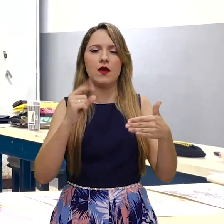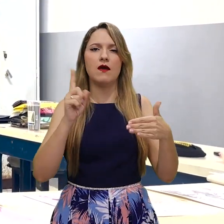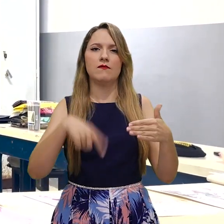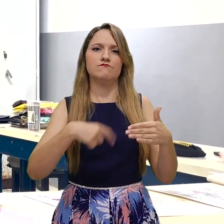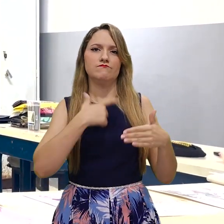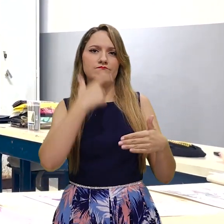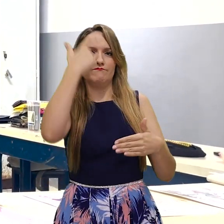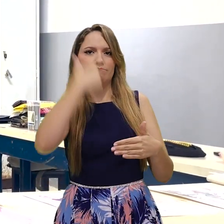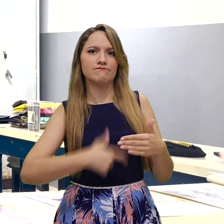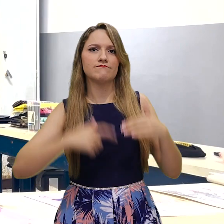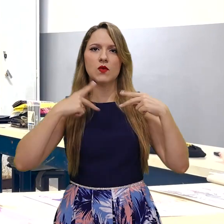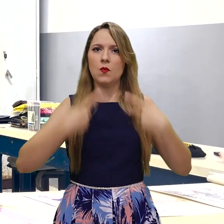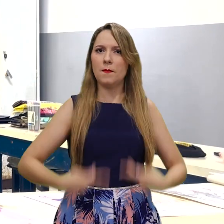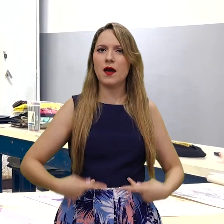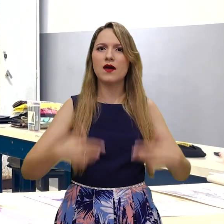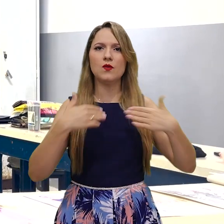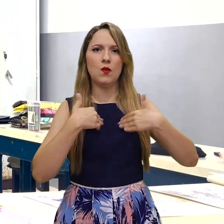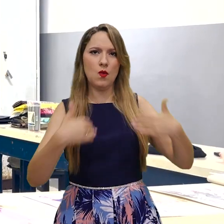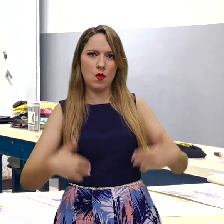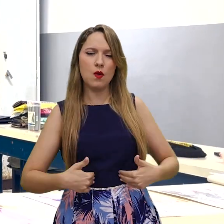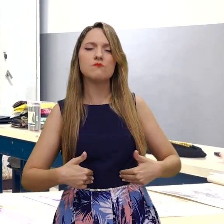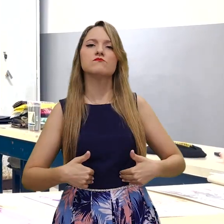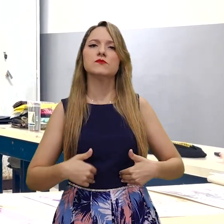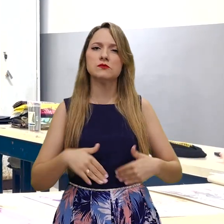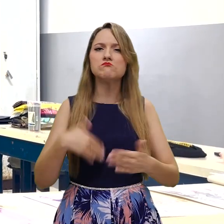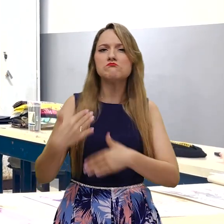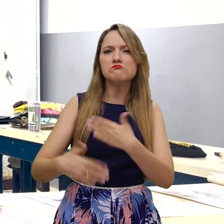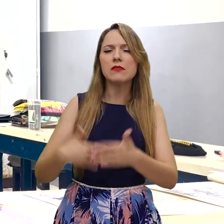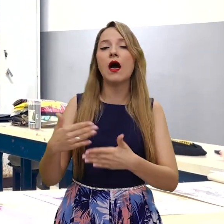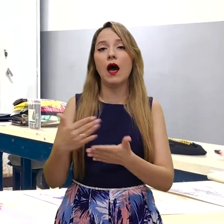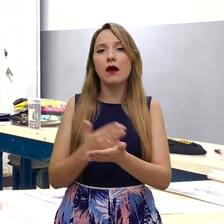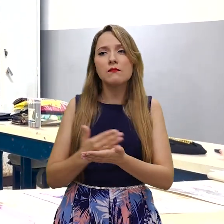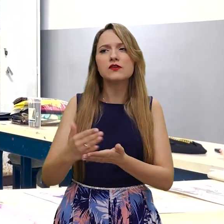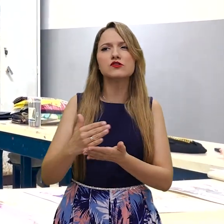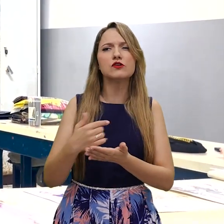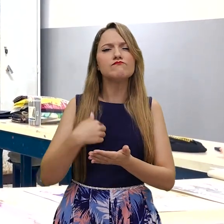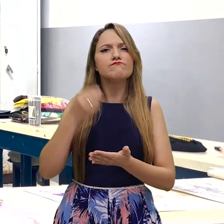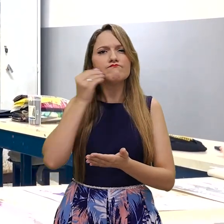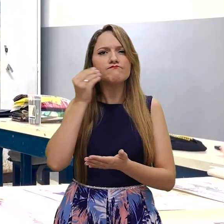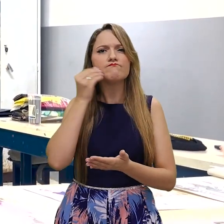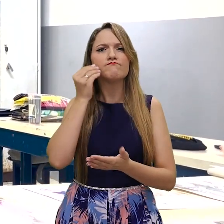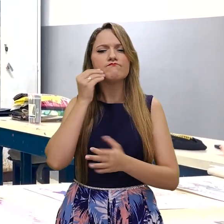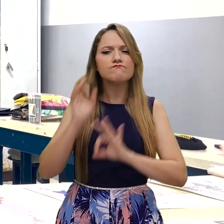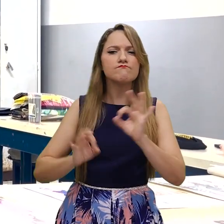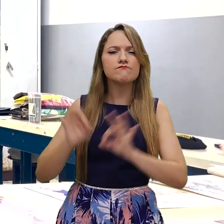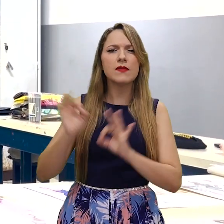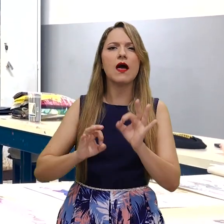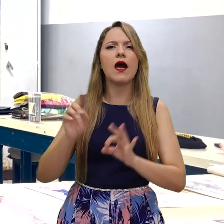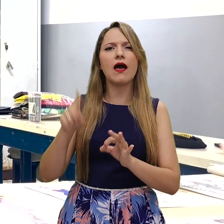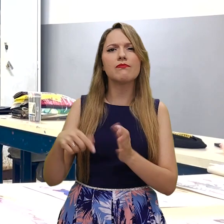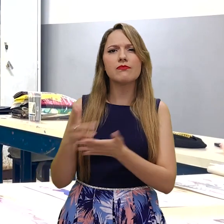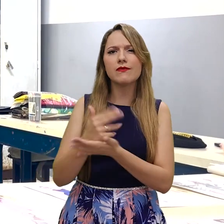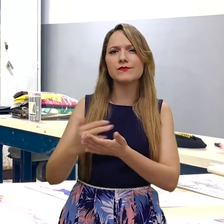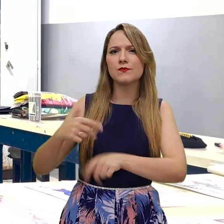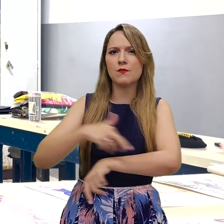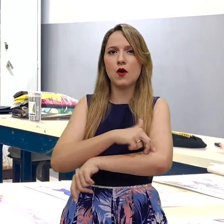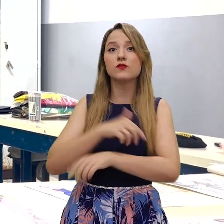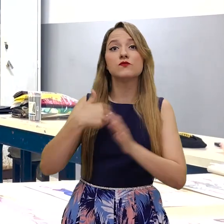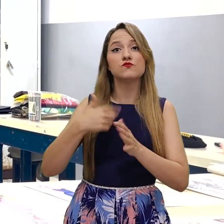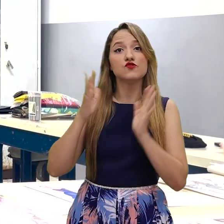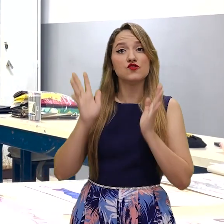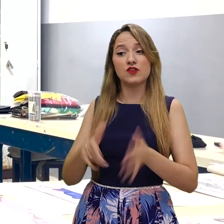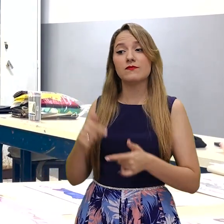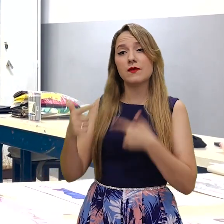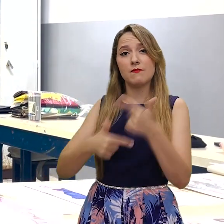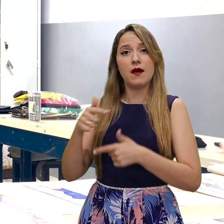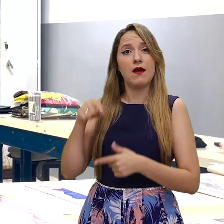era uma preparação para o croquis, que é o desenho de moda. E por lá eu fiquei 18 anos dando aula além do desenho